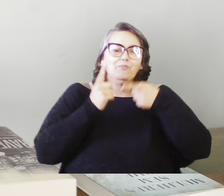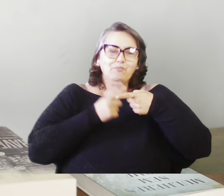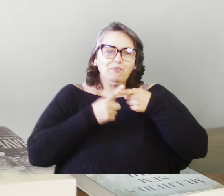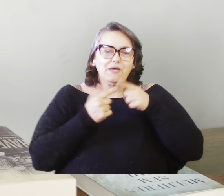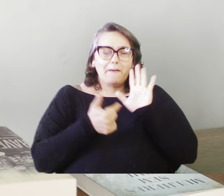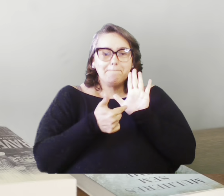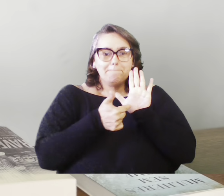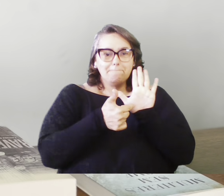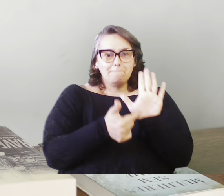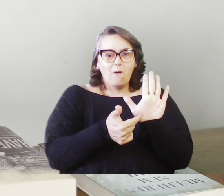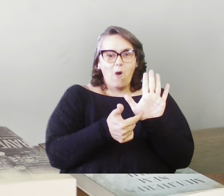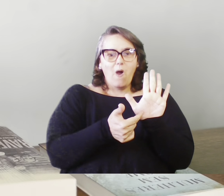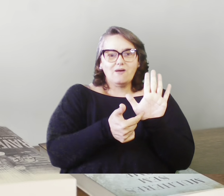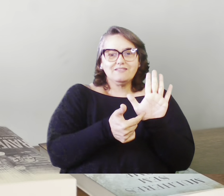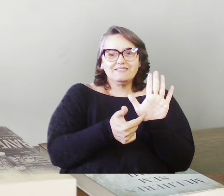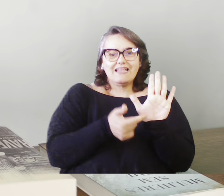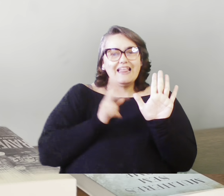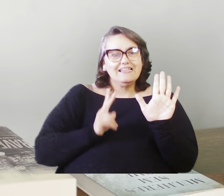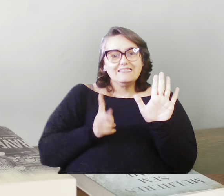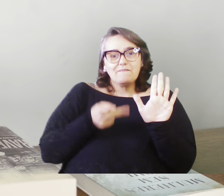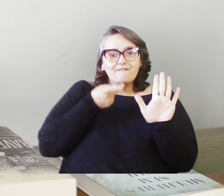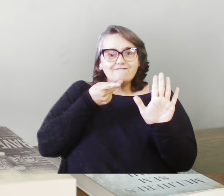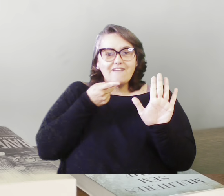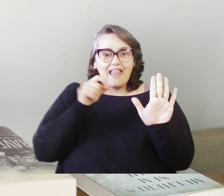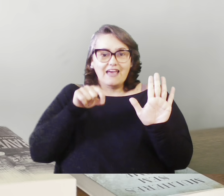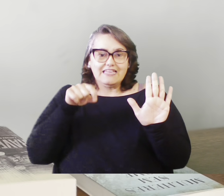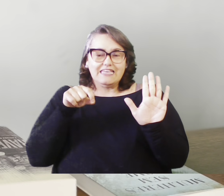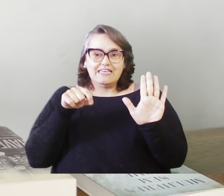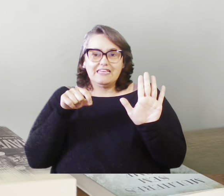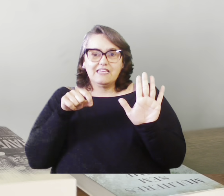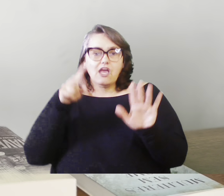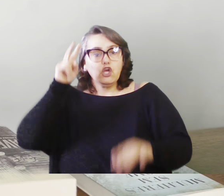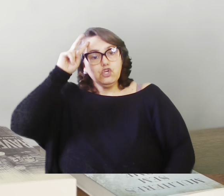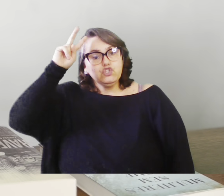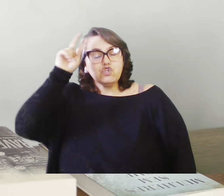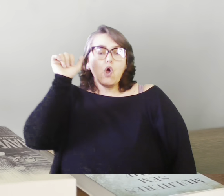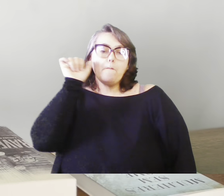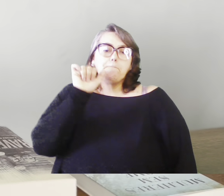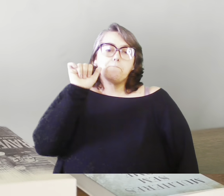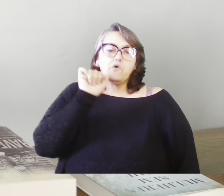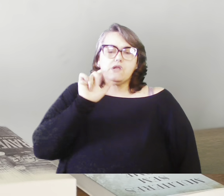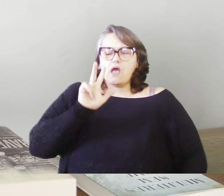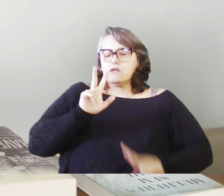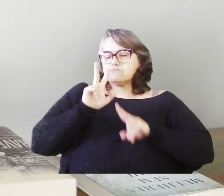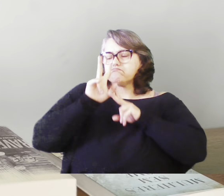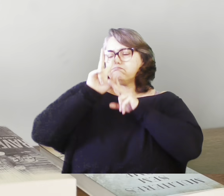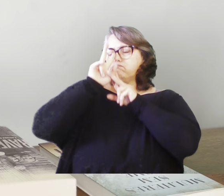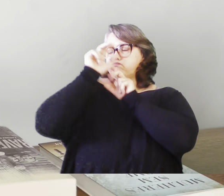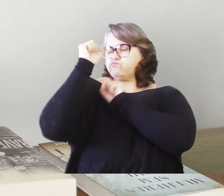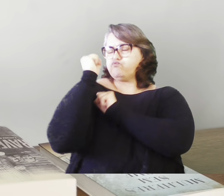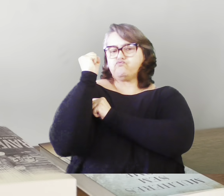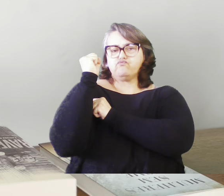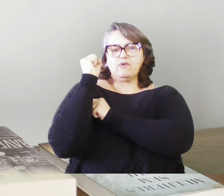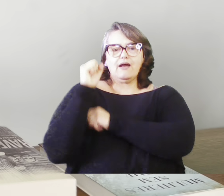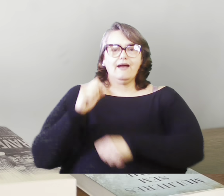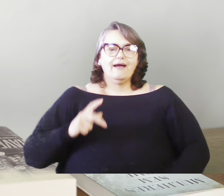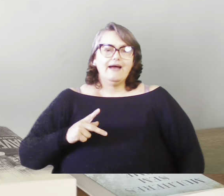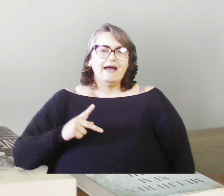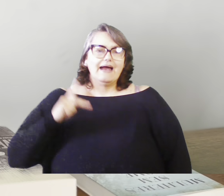pena, porque retrata aquilo que a gente sempre fala aqui, né? A história de mulheres